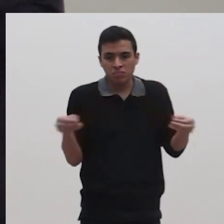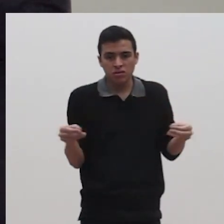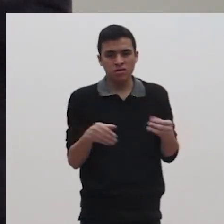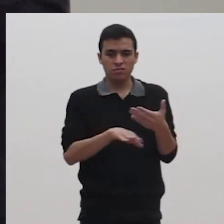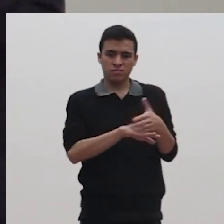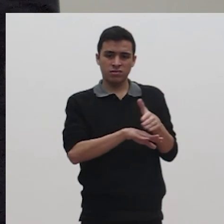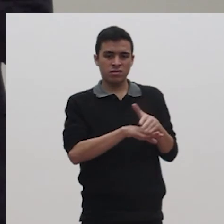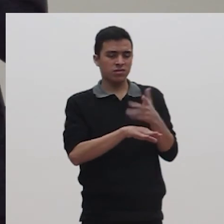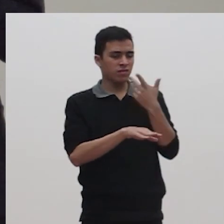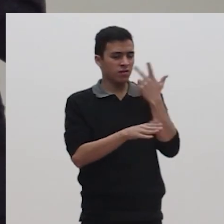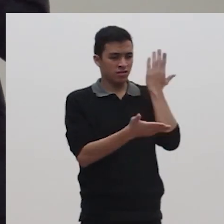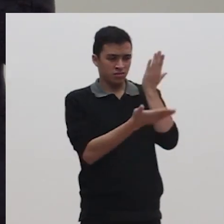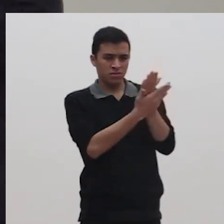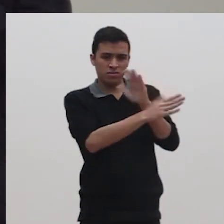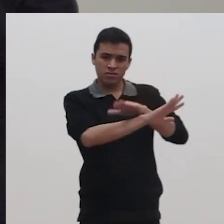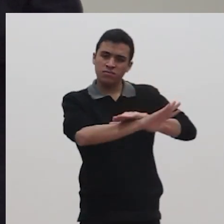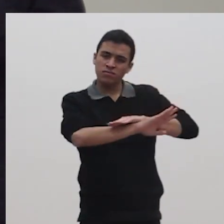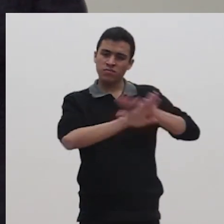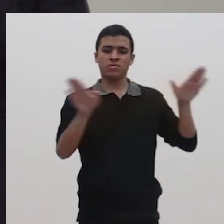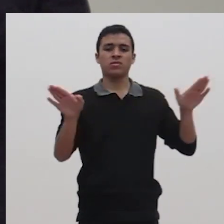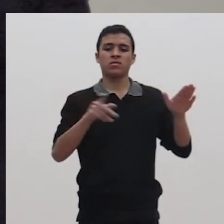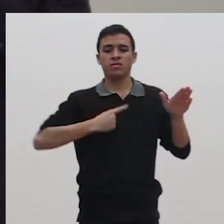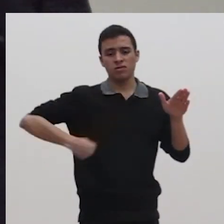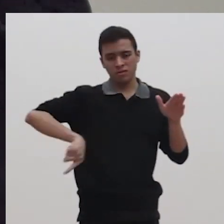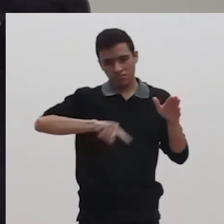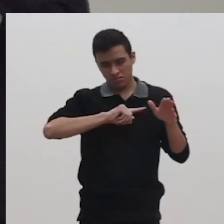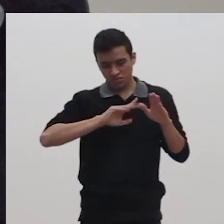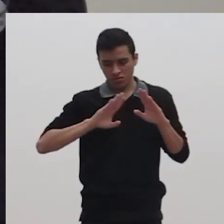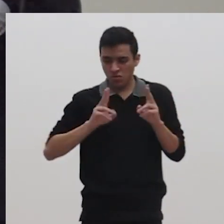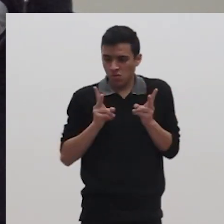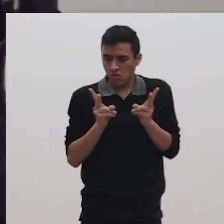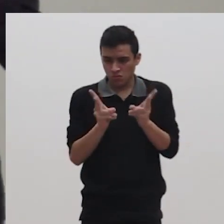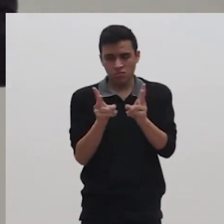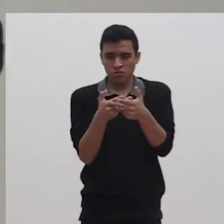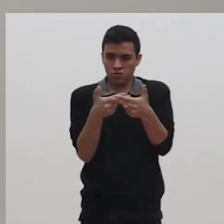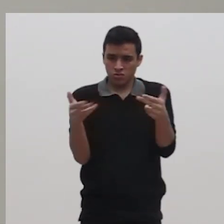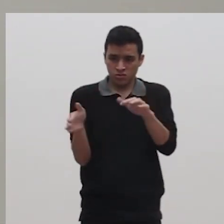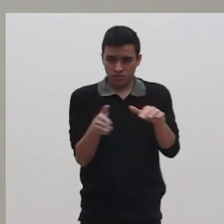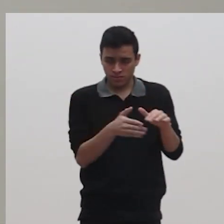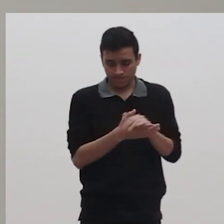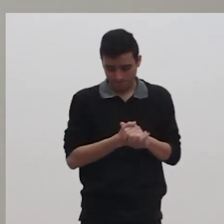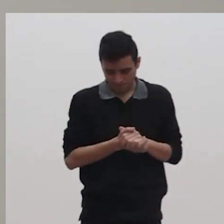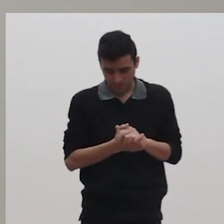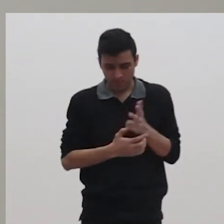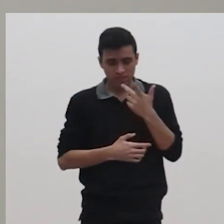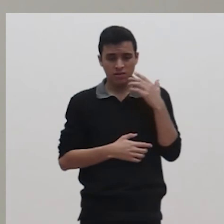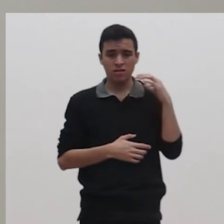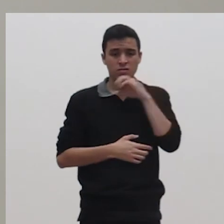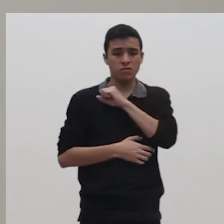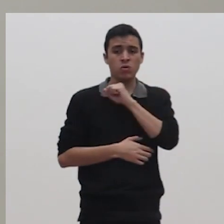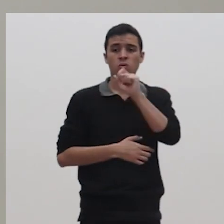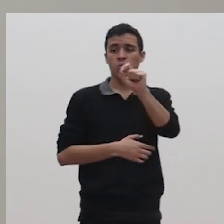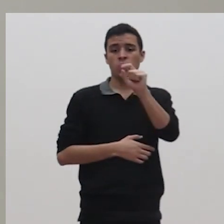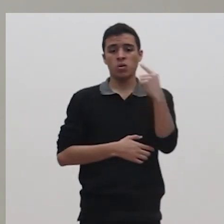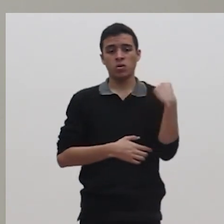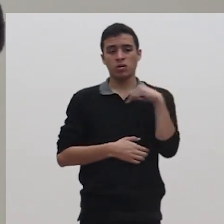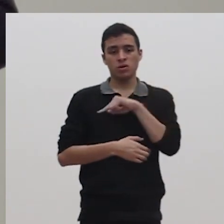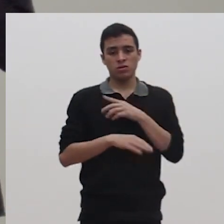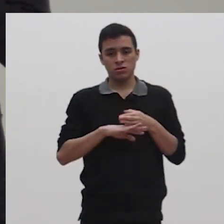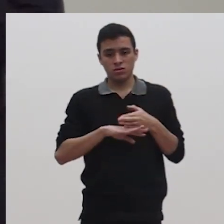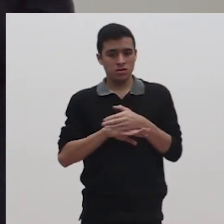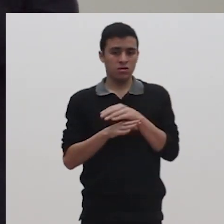prática também, eu gostaria que ela terminasse, a gente vê a continuidade disso. Eu queria dizer rapidamente que nós estamos entrando